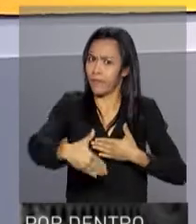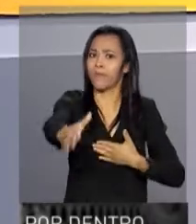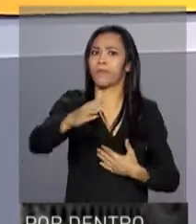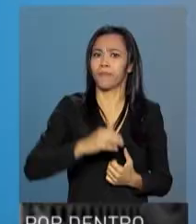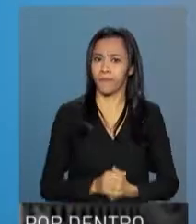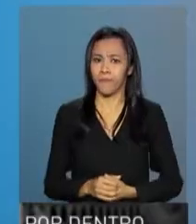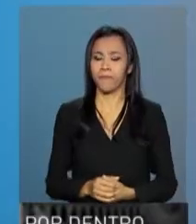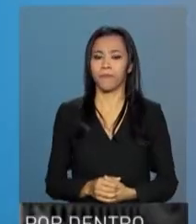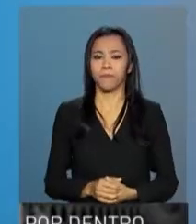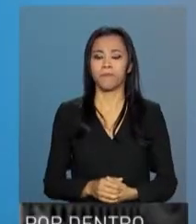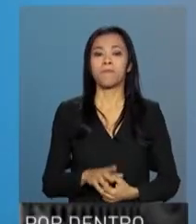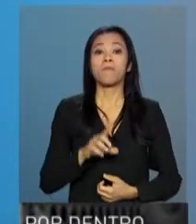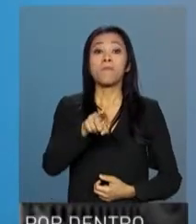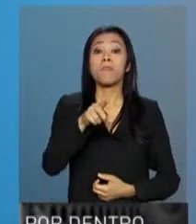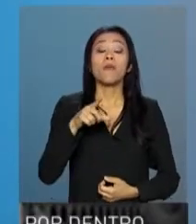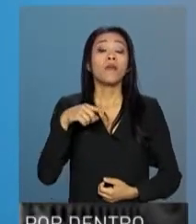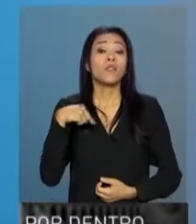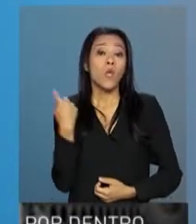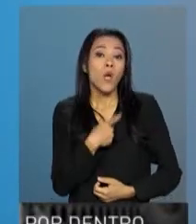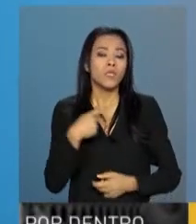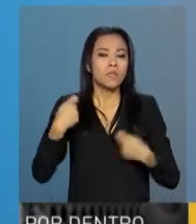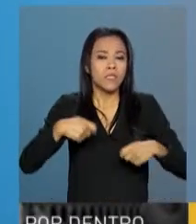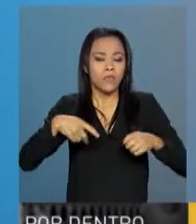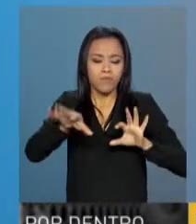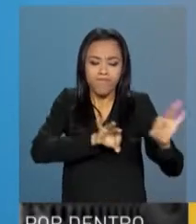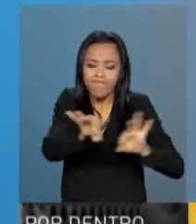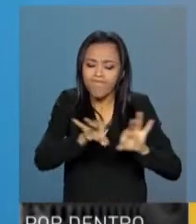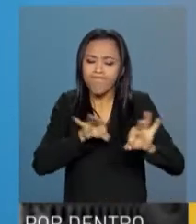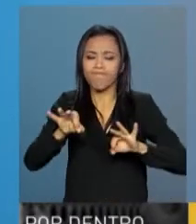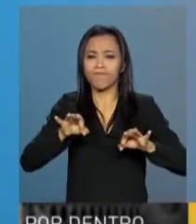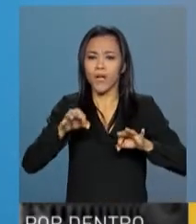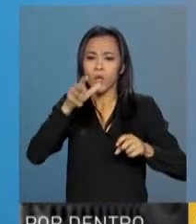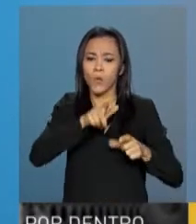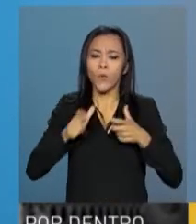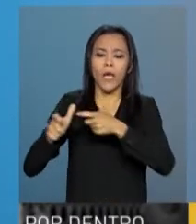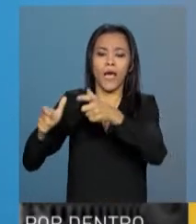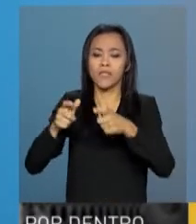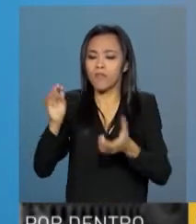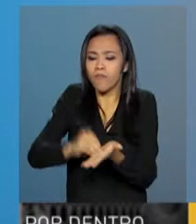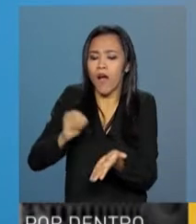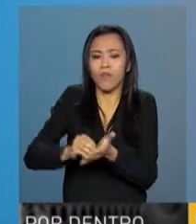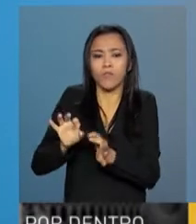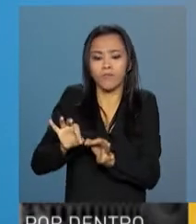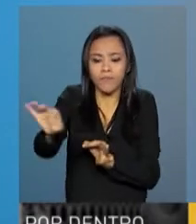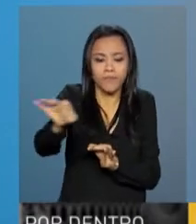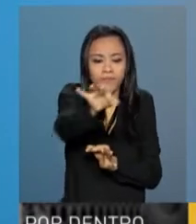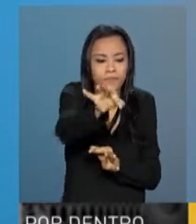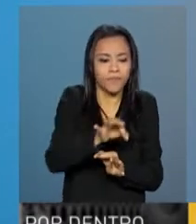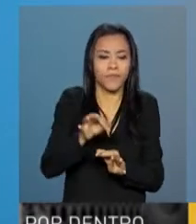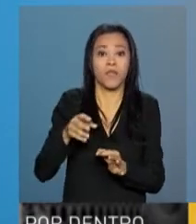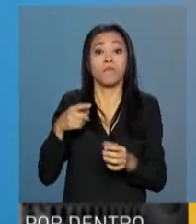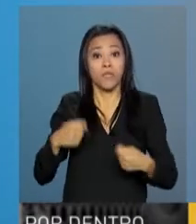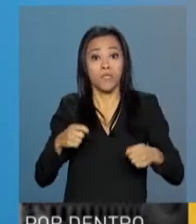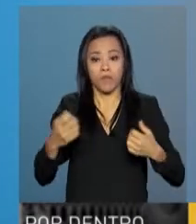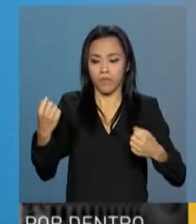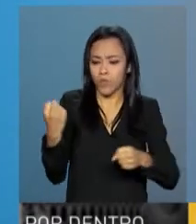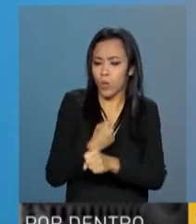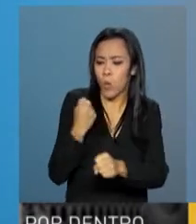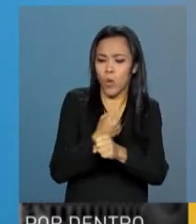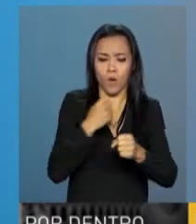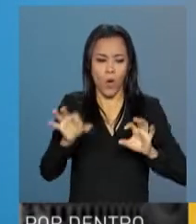nos nós temos que fazer um plano de manejo de muitas áreas ainda que não foram feitos nós temos que colocar infraestrutura